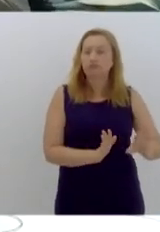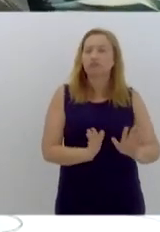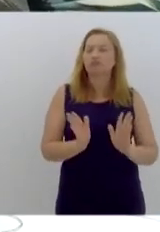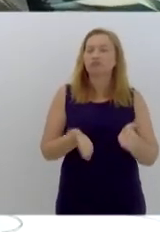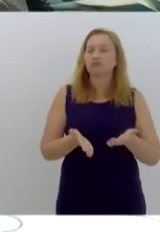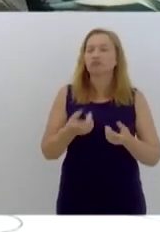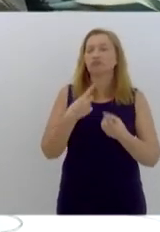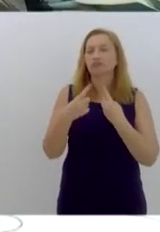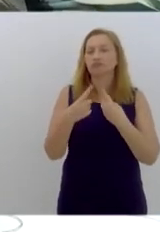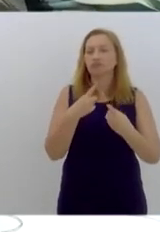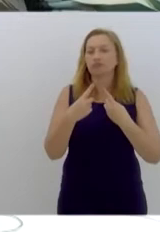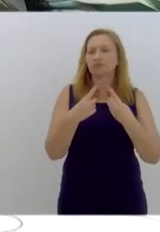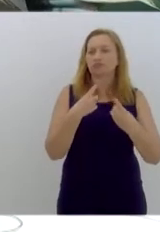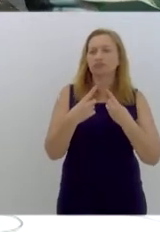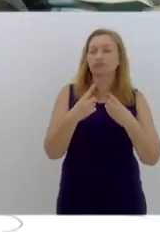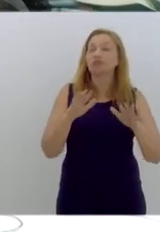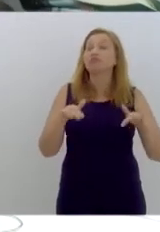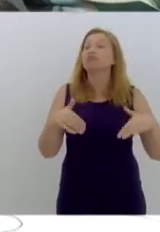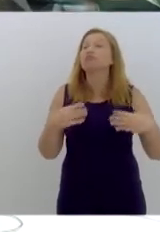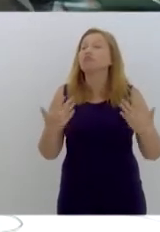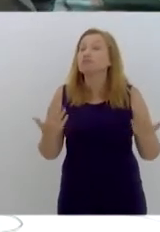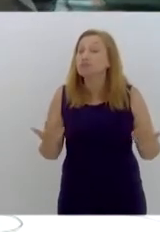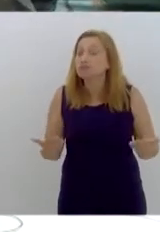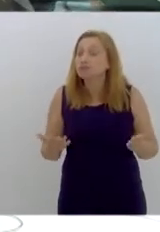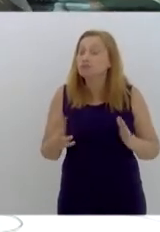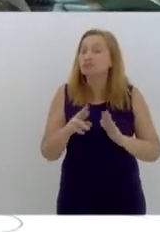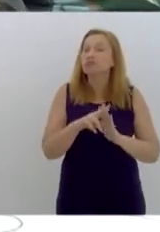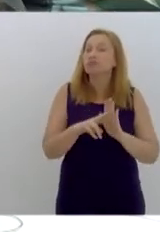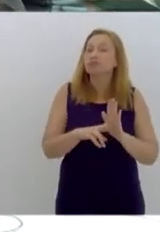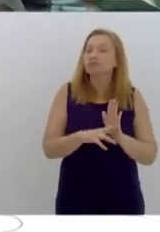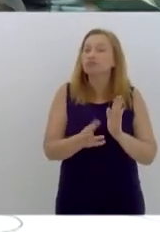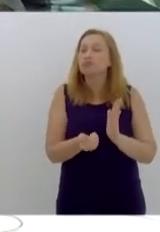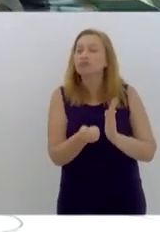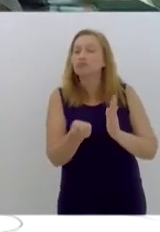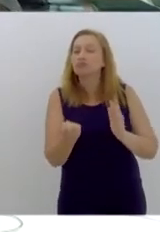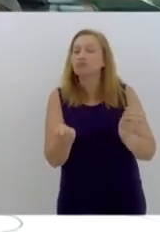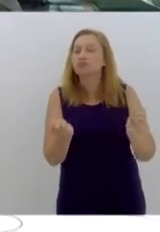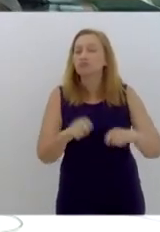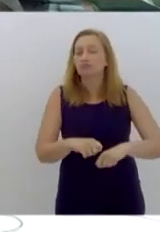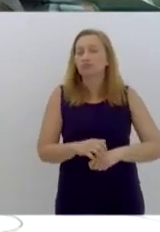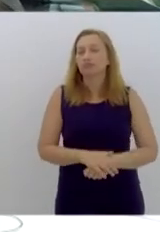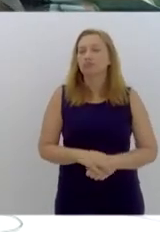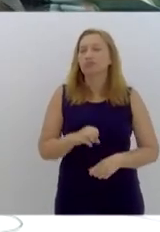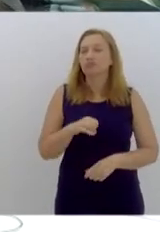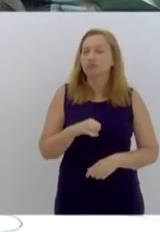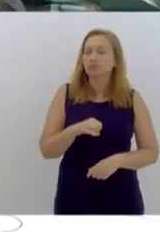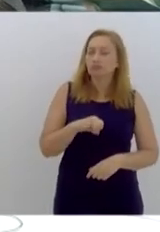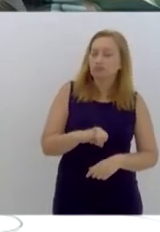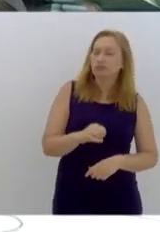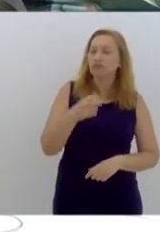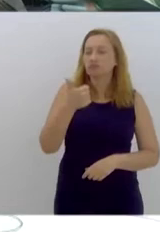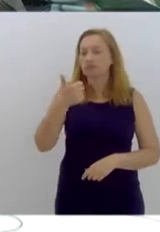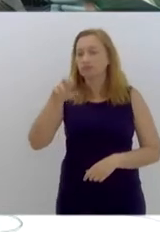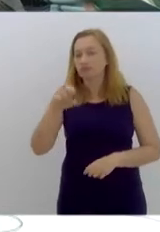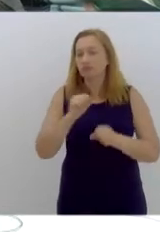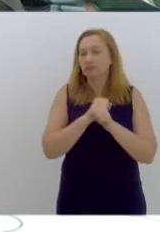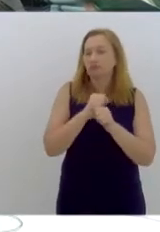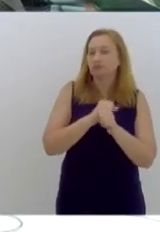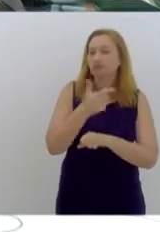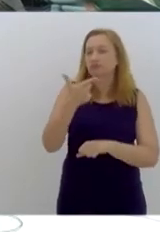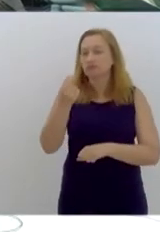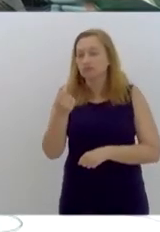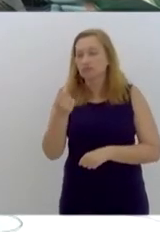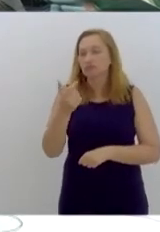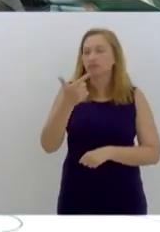discutir aqui qual o critério de compensação. Se é em 15 anos, em 20 anos, em 10 anos,